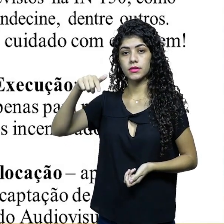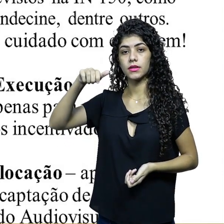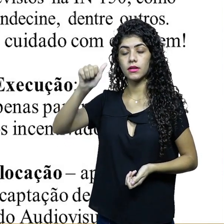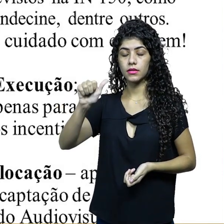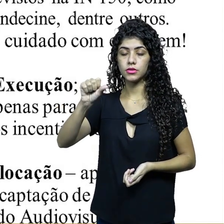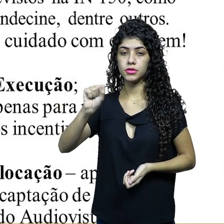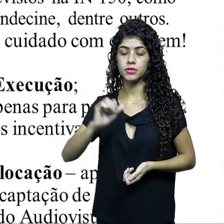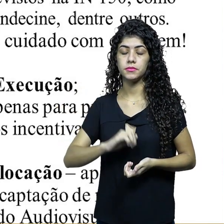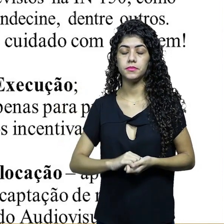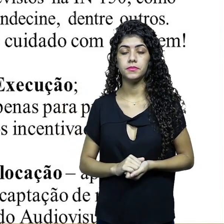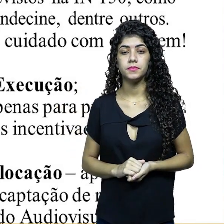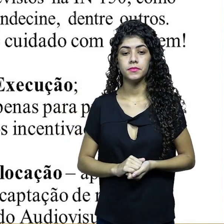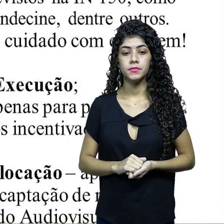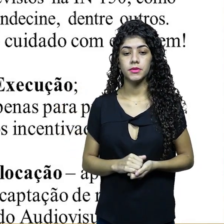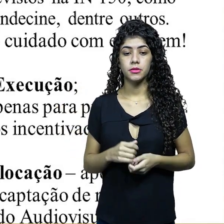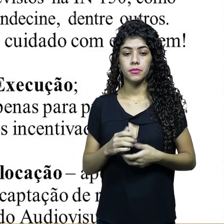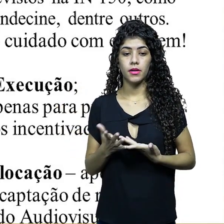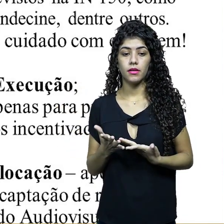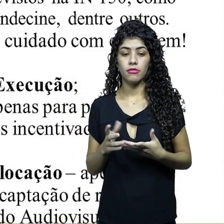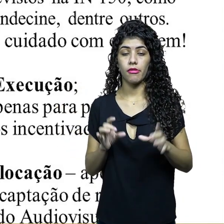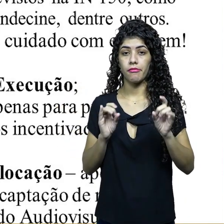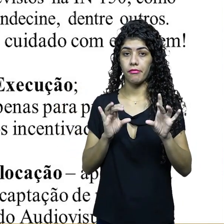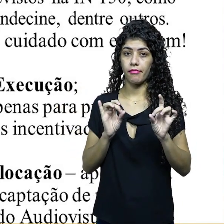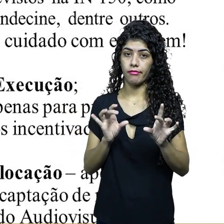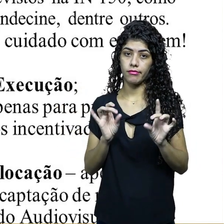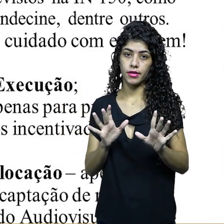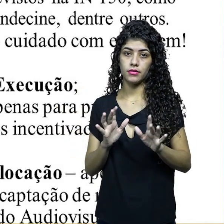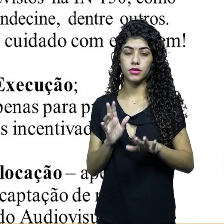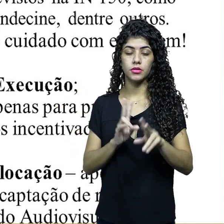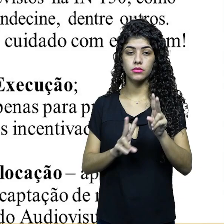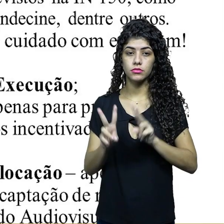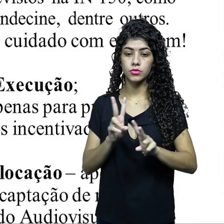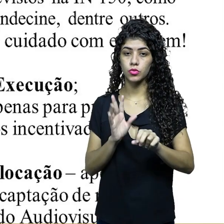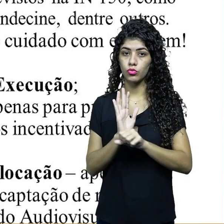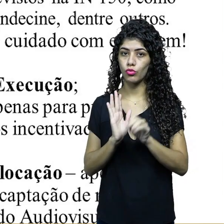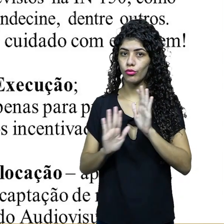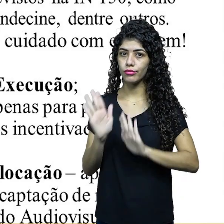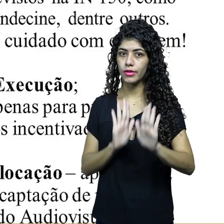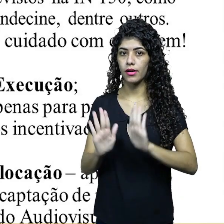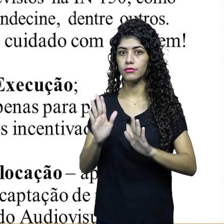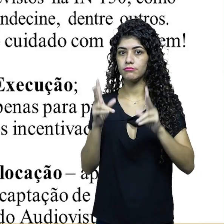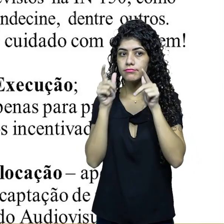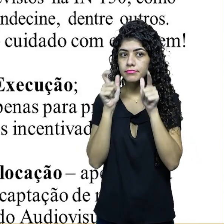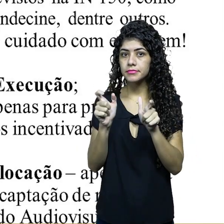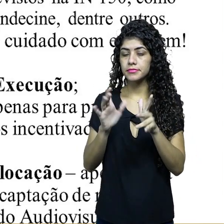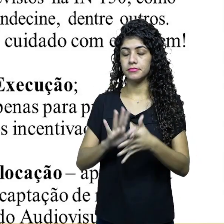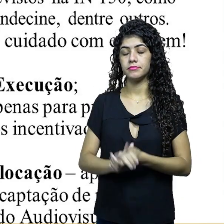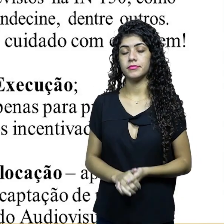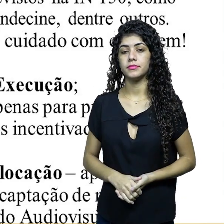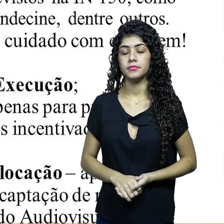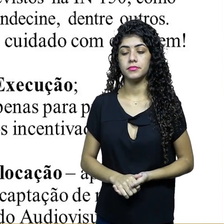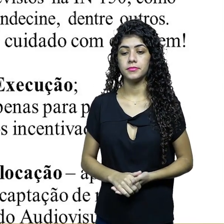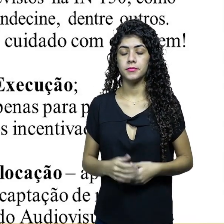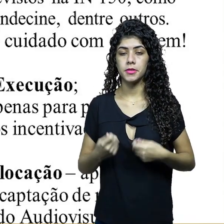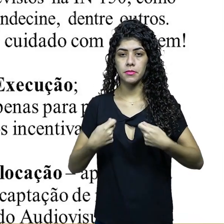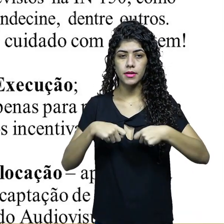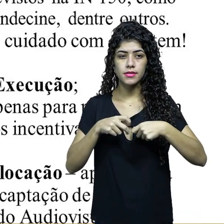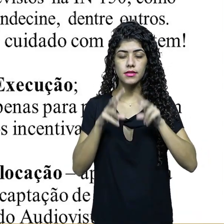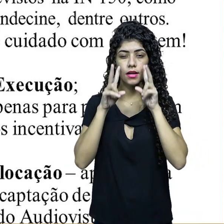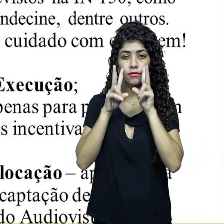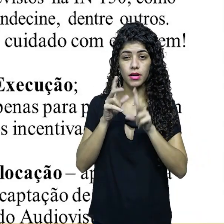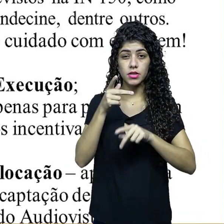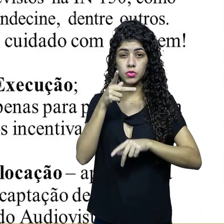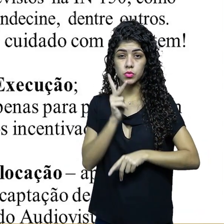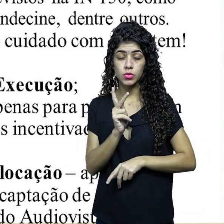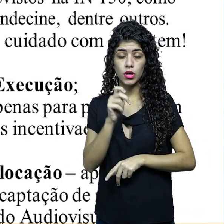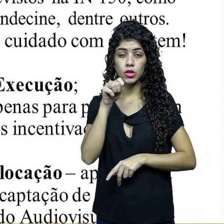obra audiovisual. Comercialização, cuidado com esse item, tá? Atenção ao edital, porque você tem que ver se o edital que